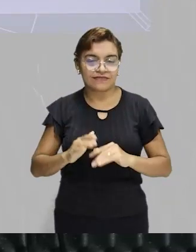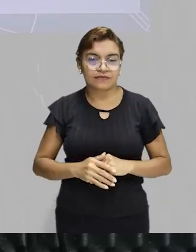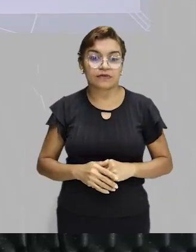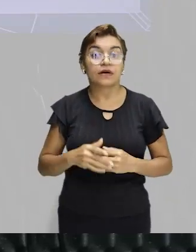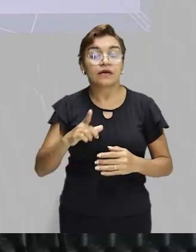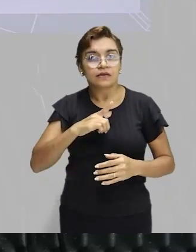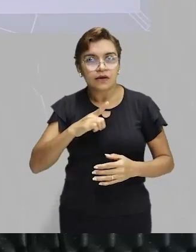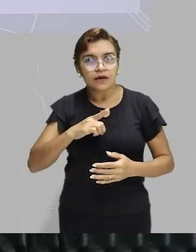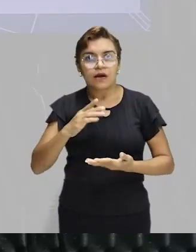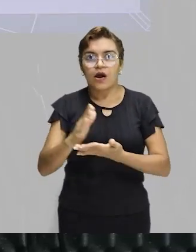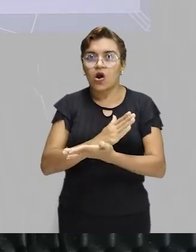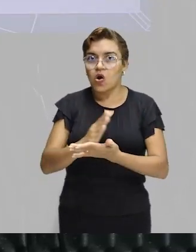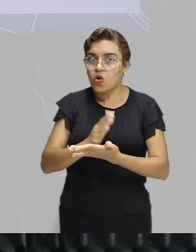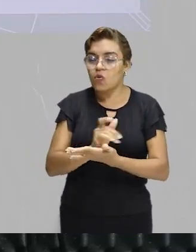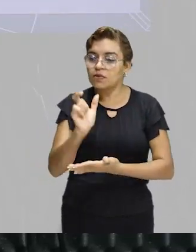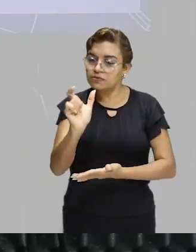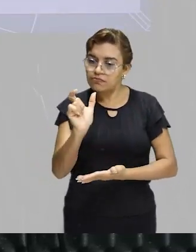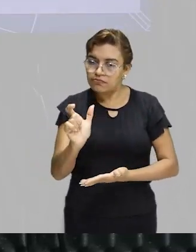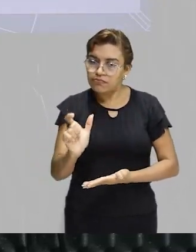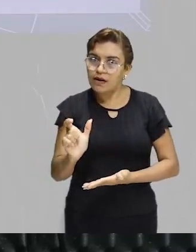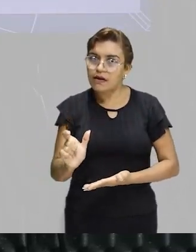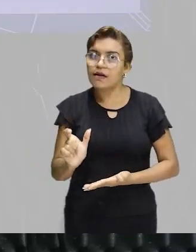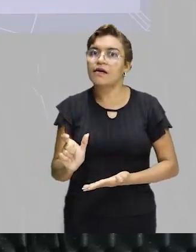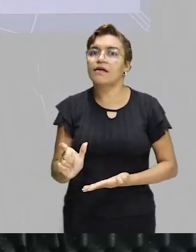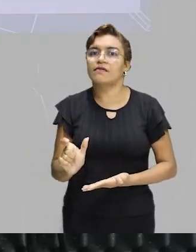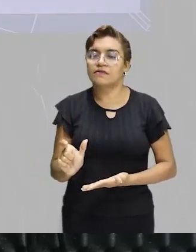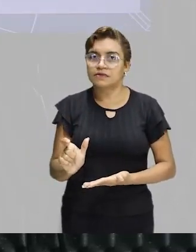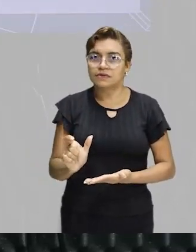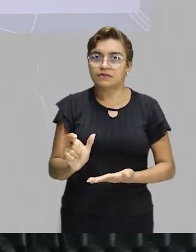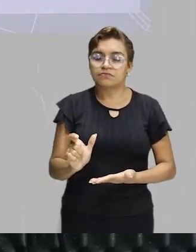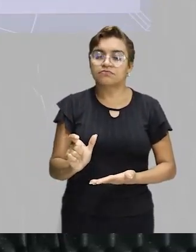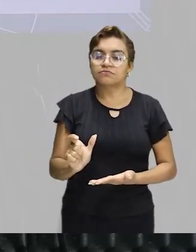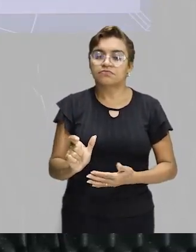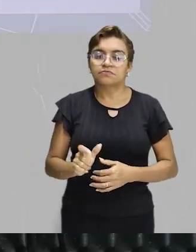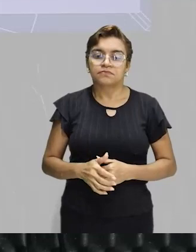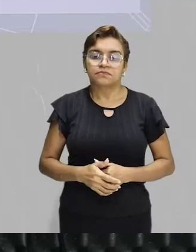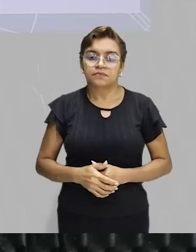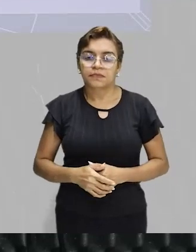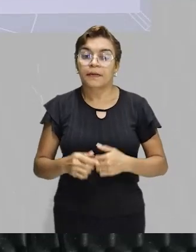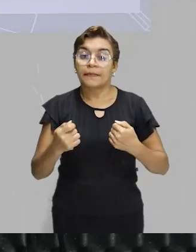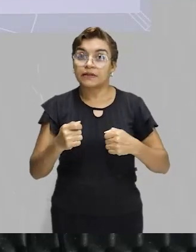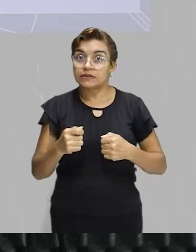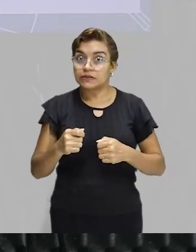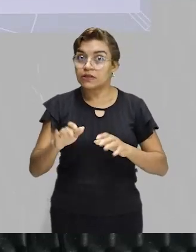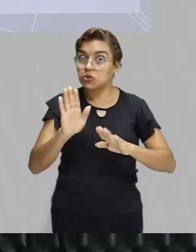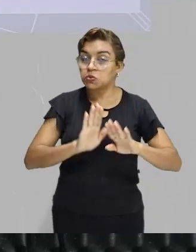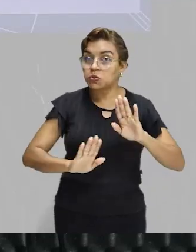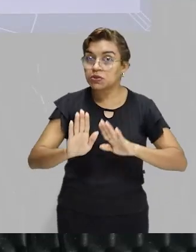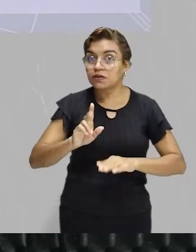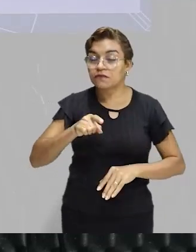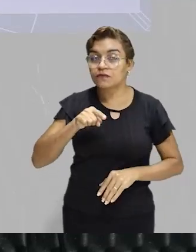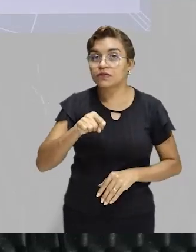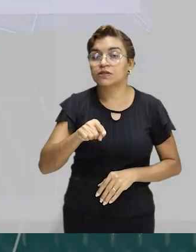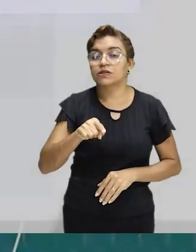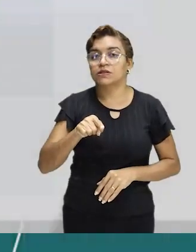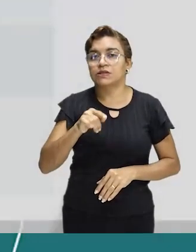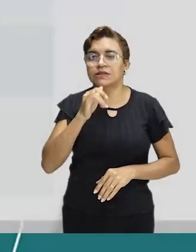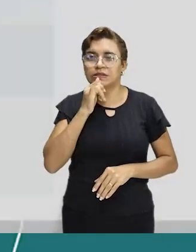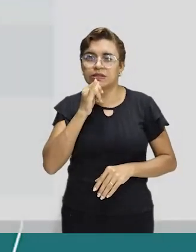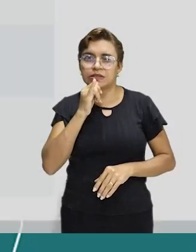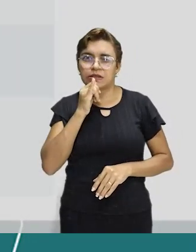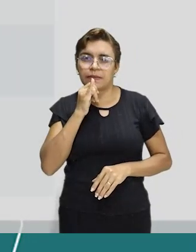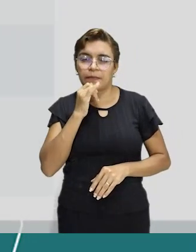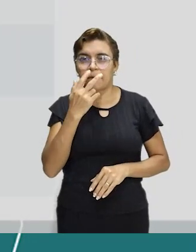muito mais palavras amigas do que falsos cognatos na língua inglesa, tá bom? A tendência é você sempre ir para o